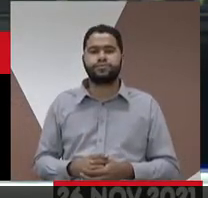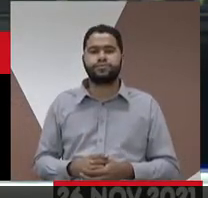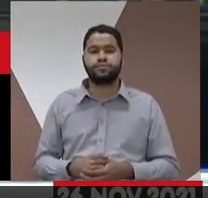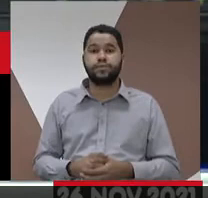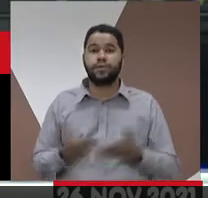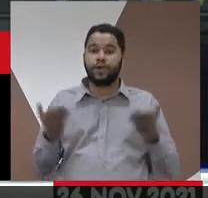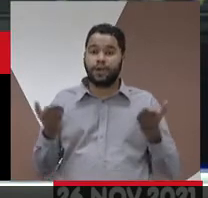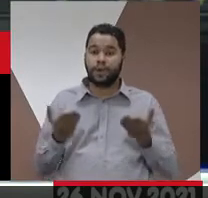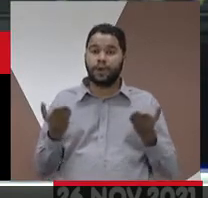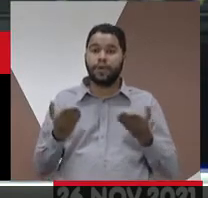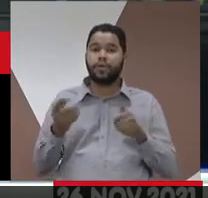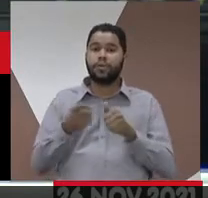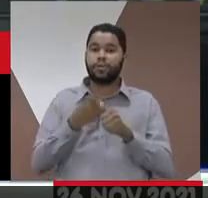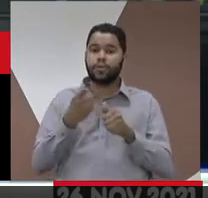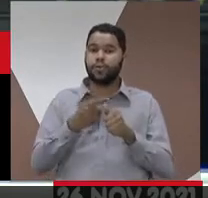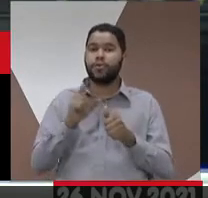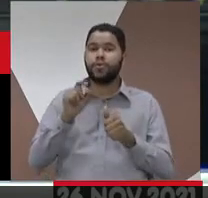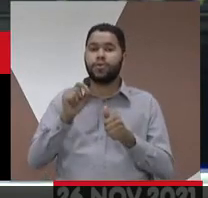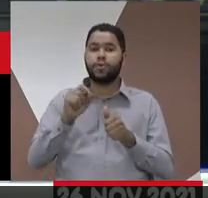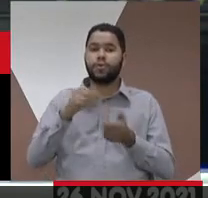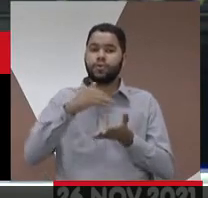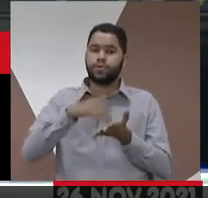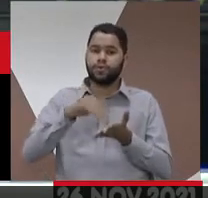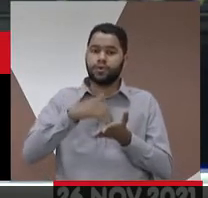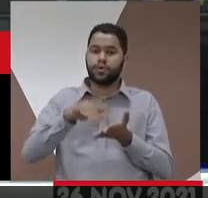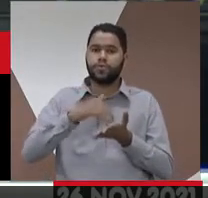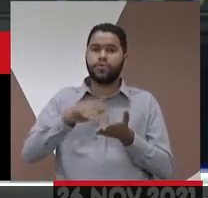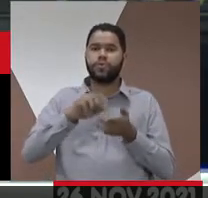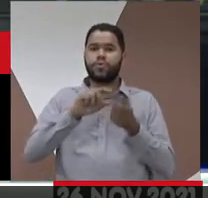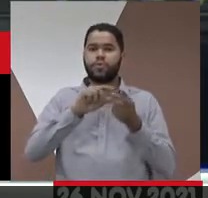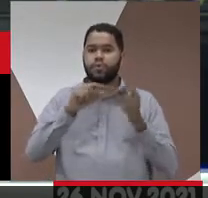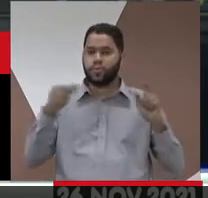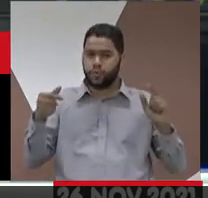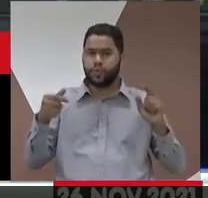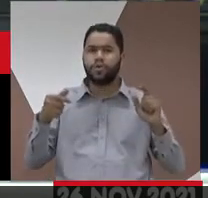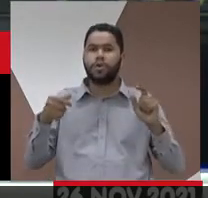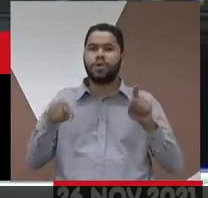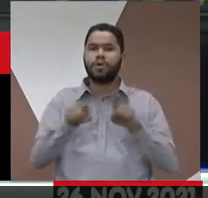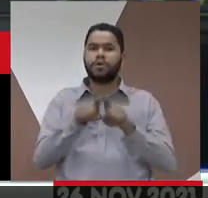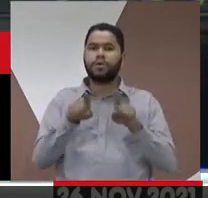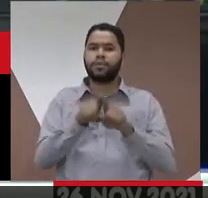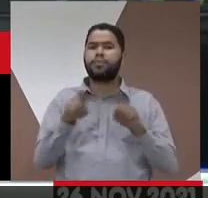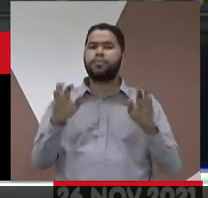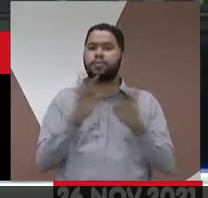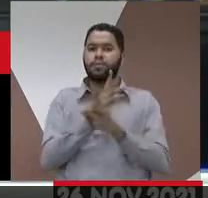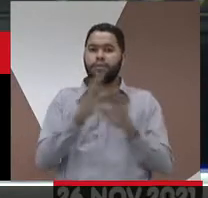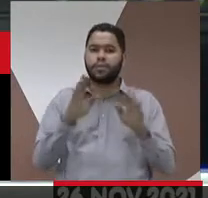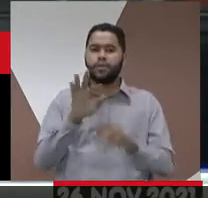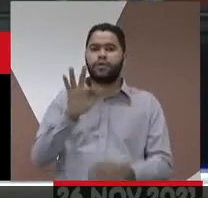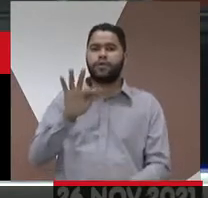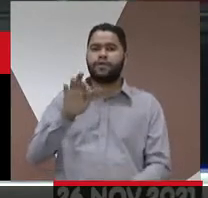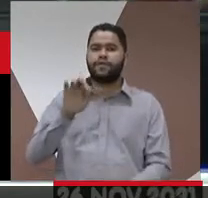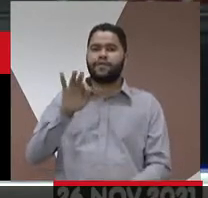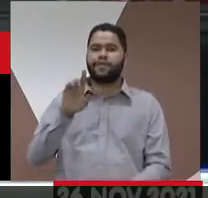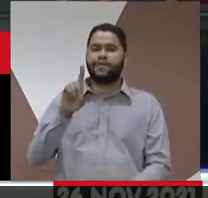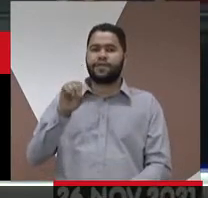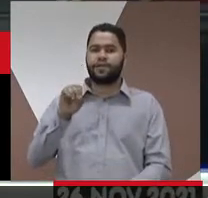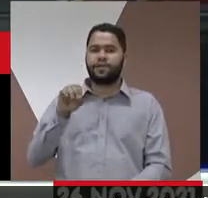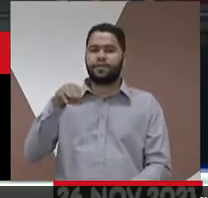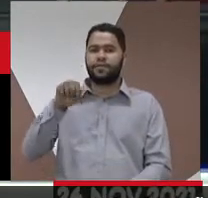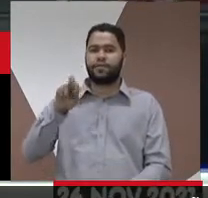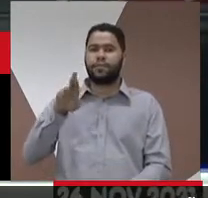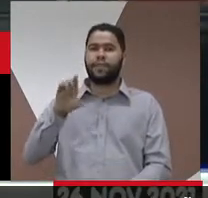Vamos passar a primeira palavra ao secretário de Infraestrutura e Mobilidade, Fernando Macato. Por favor,